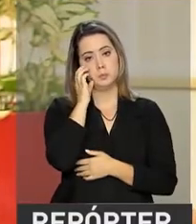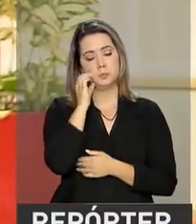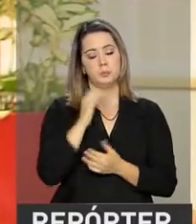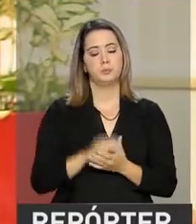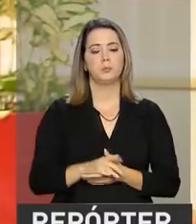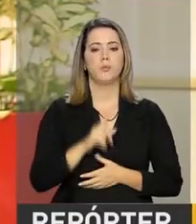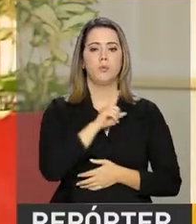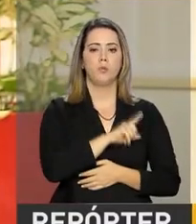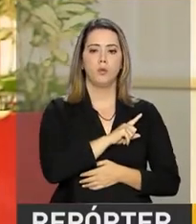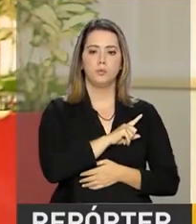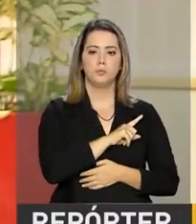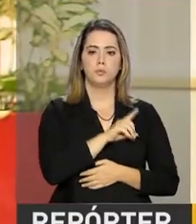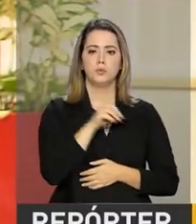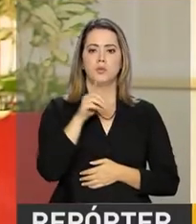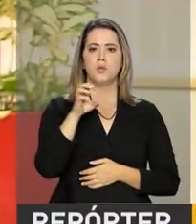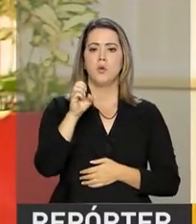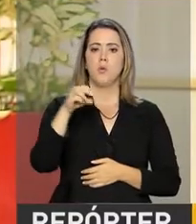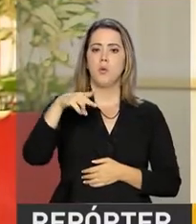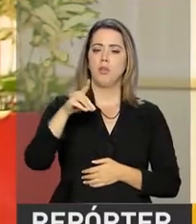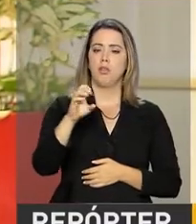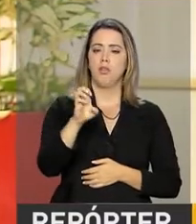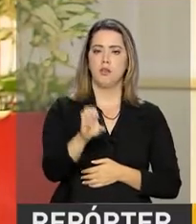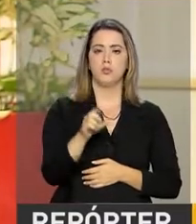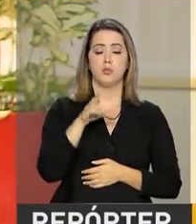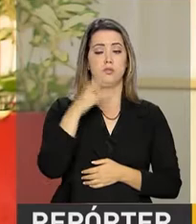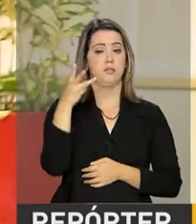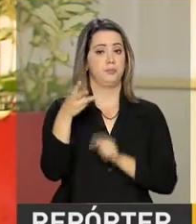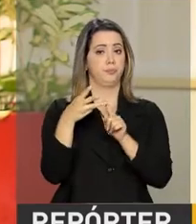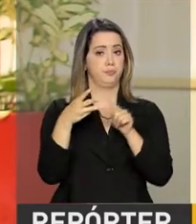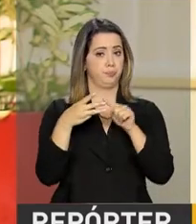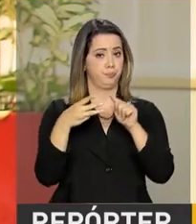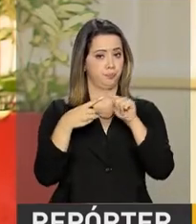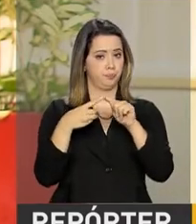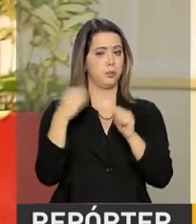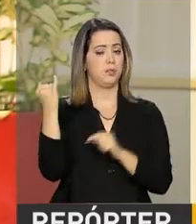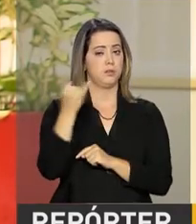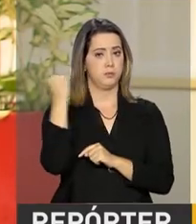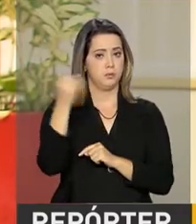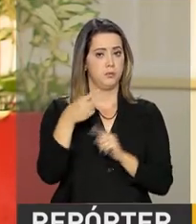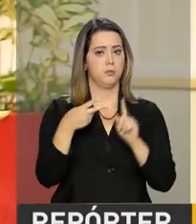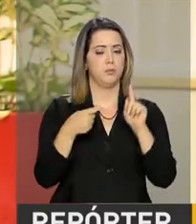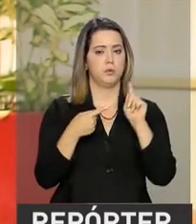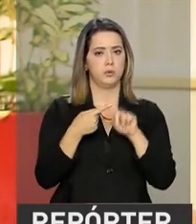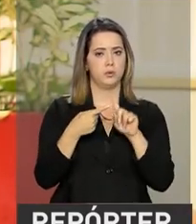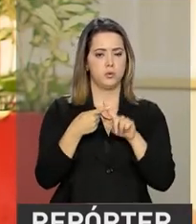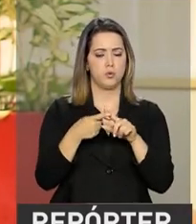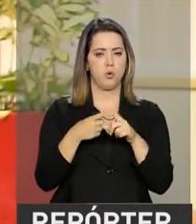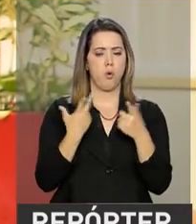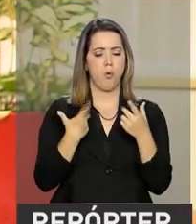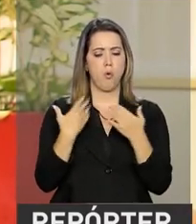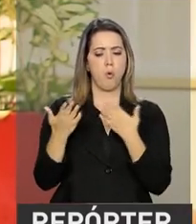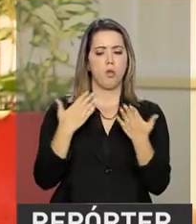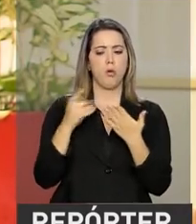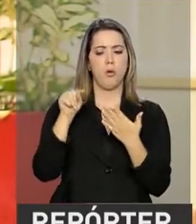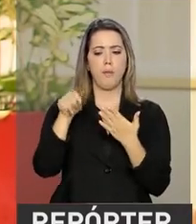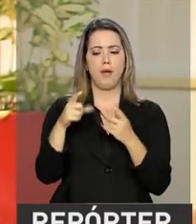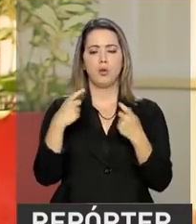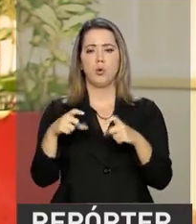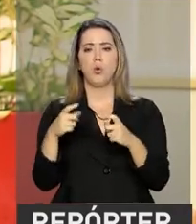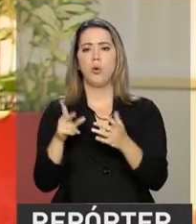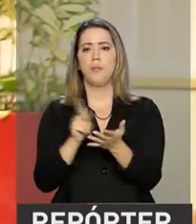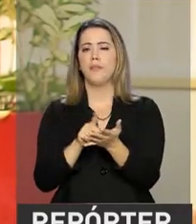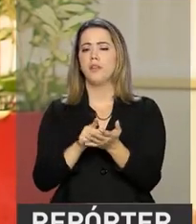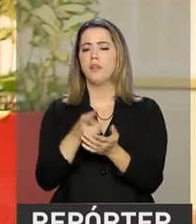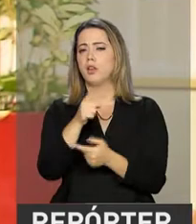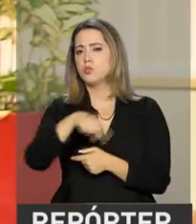gera 3 relatórios que são muito importantes. Um relatório que mostra o retrato daquela área avaliada, que